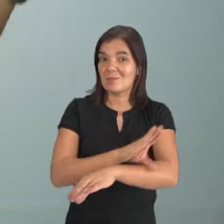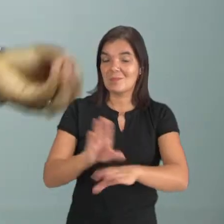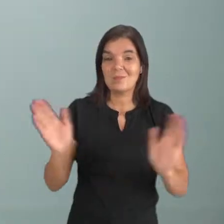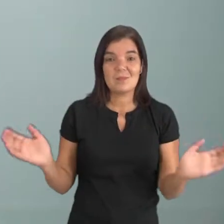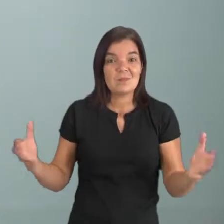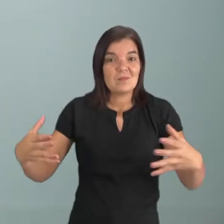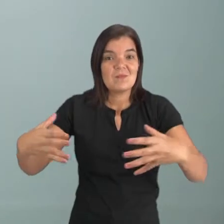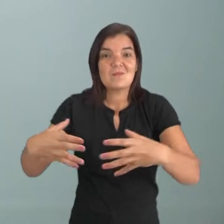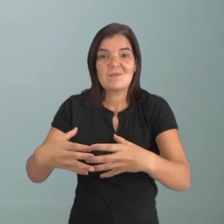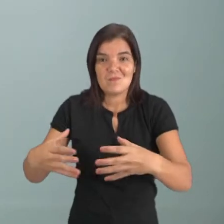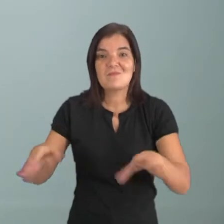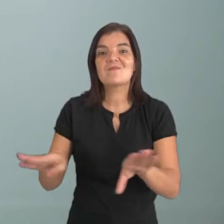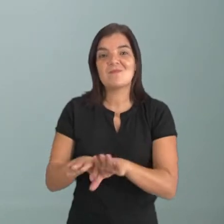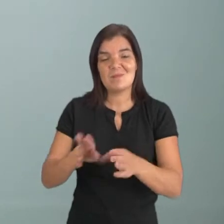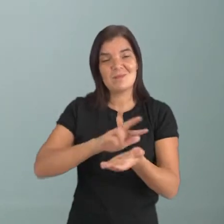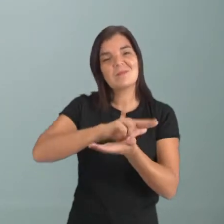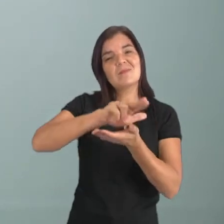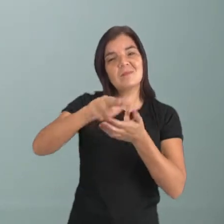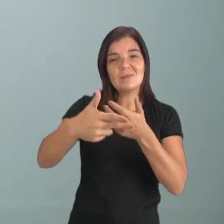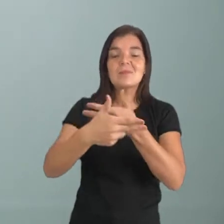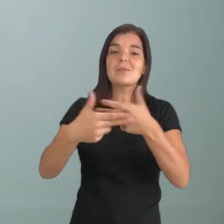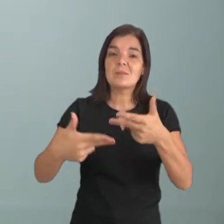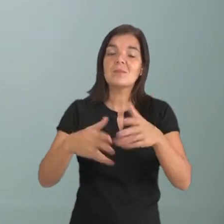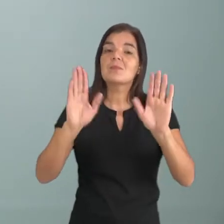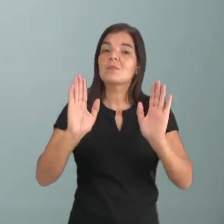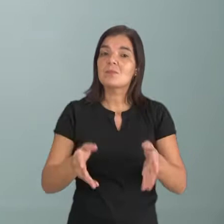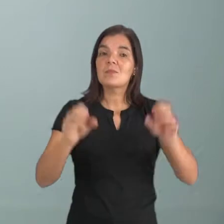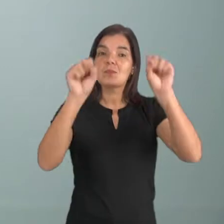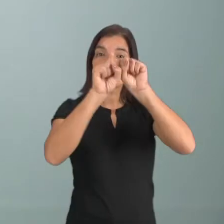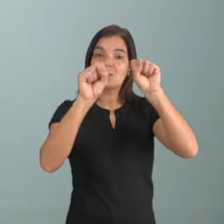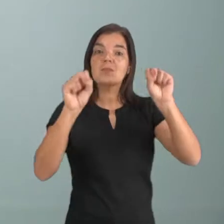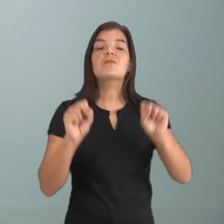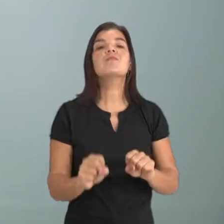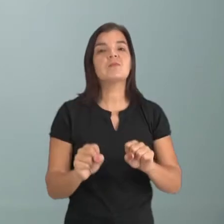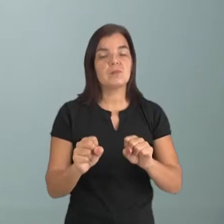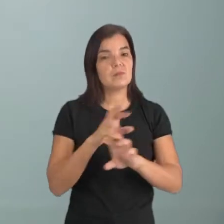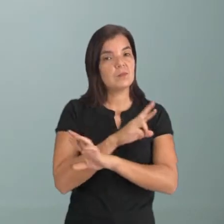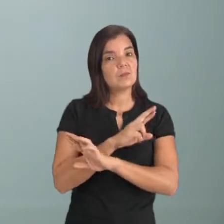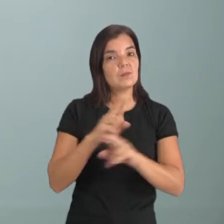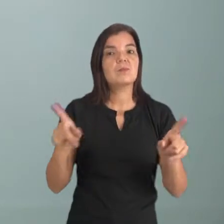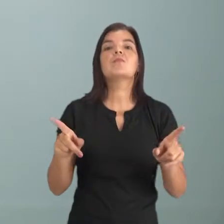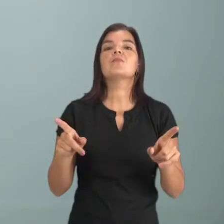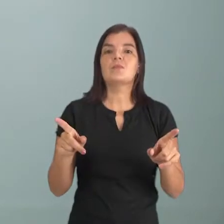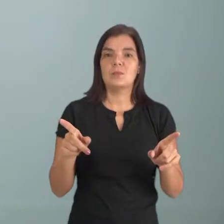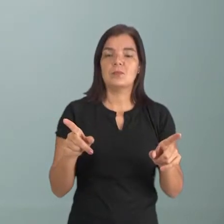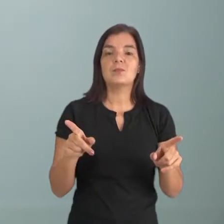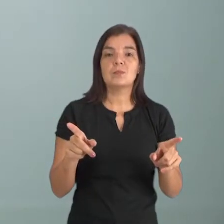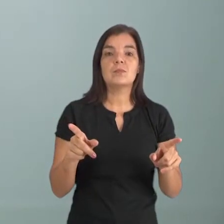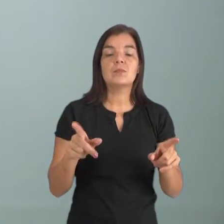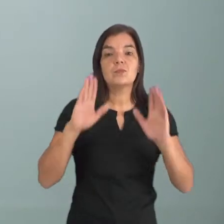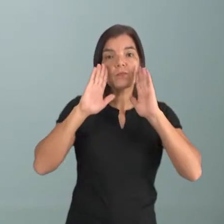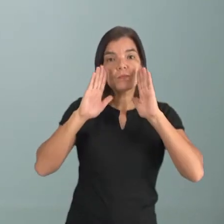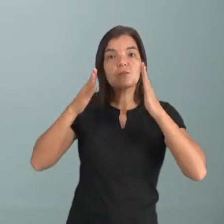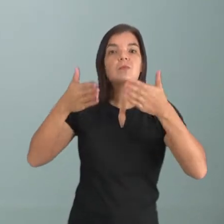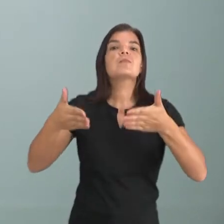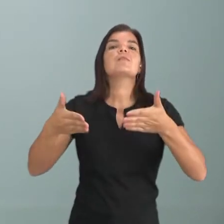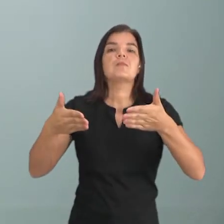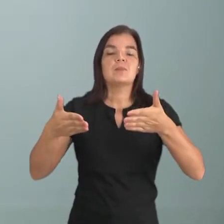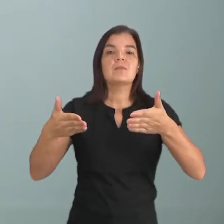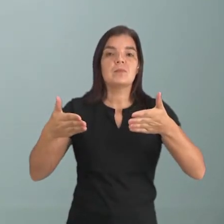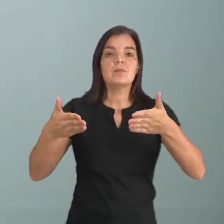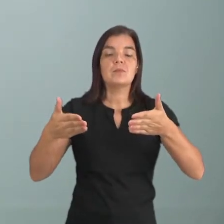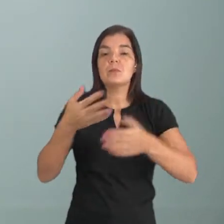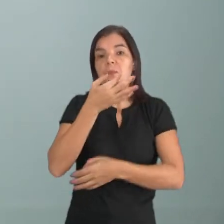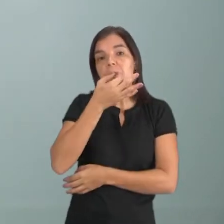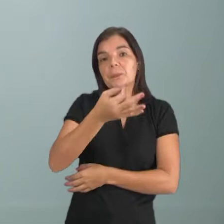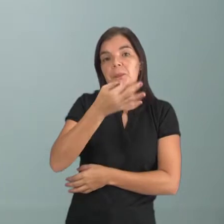ajunta muitas coisas, né? Passa a ser um sistema, e um sistema diferente de uma visão, ou seja, de